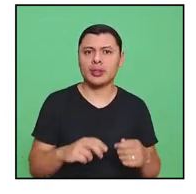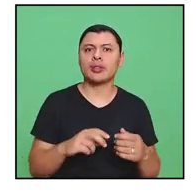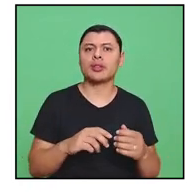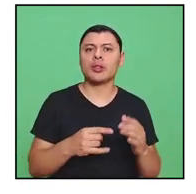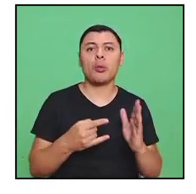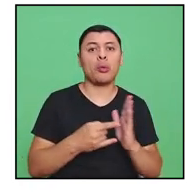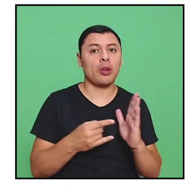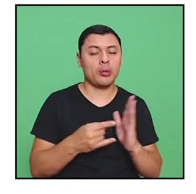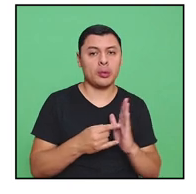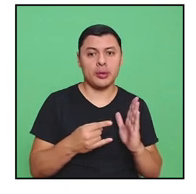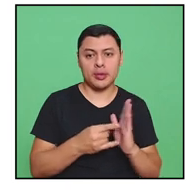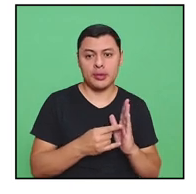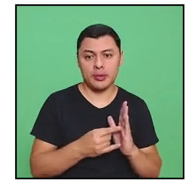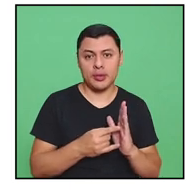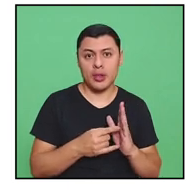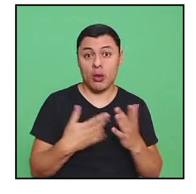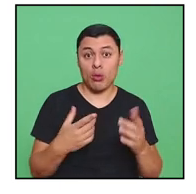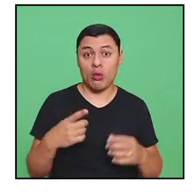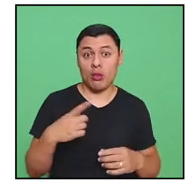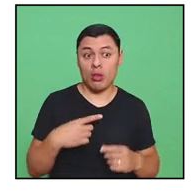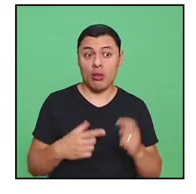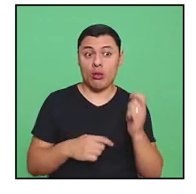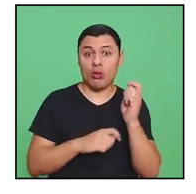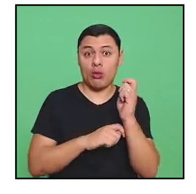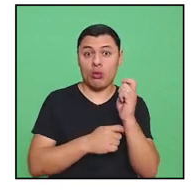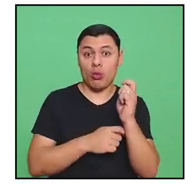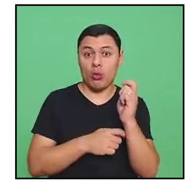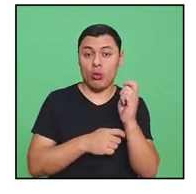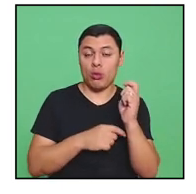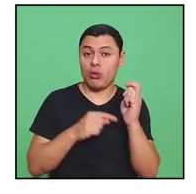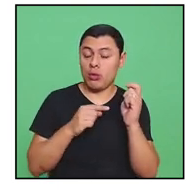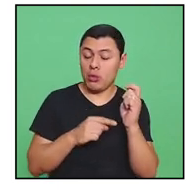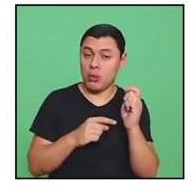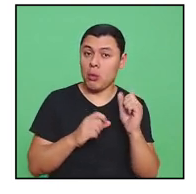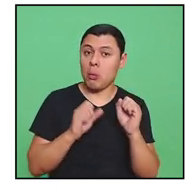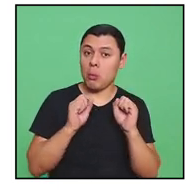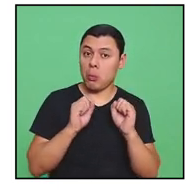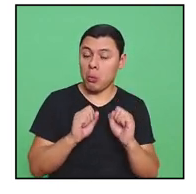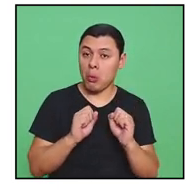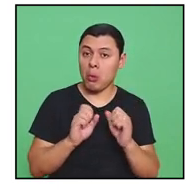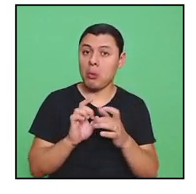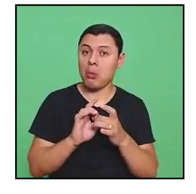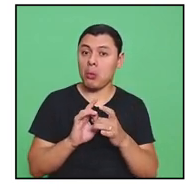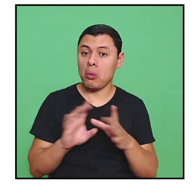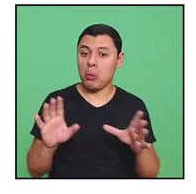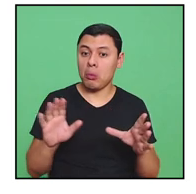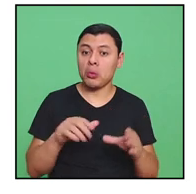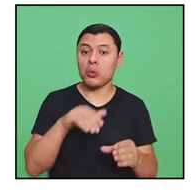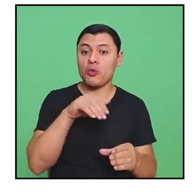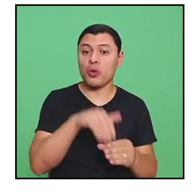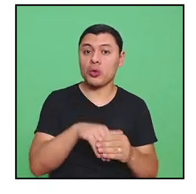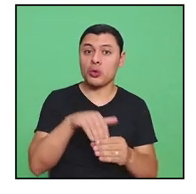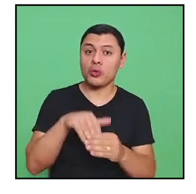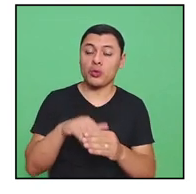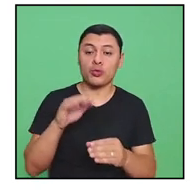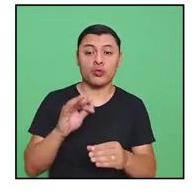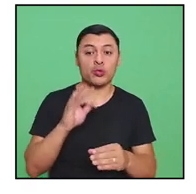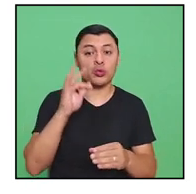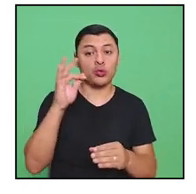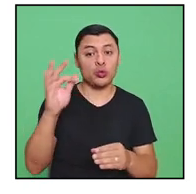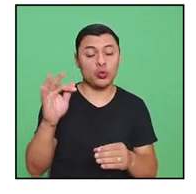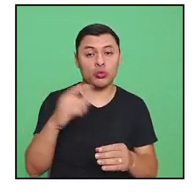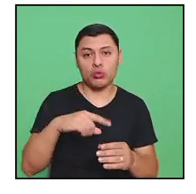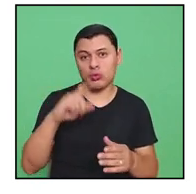a posse desse token, ele pode permitir uma votação em algum momento no futuro, onde a gente